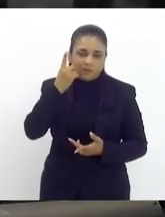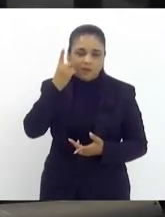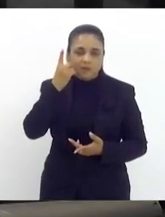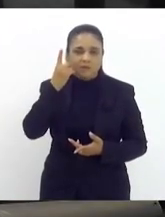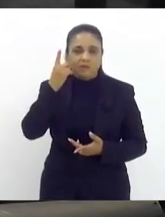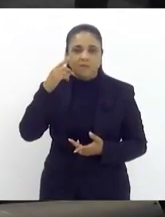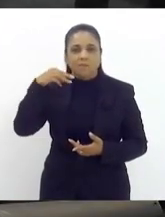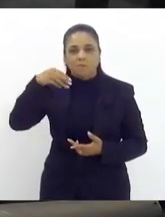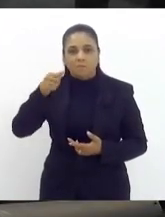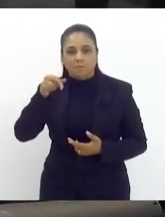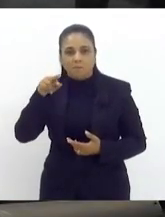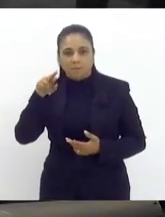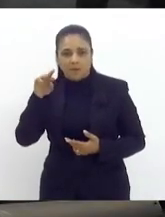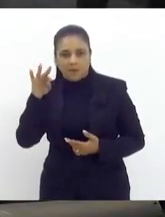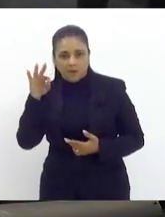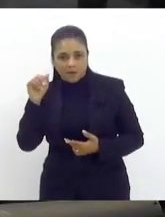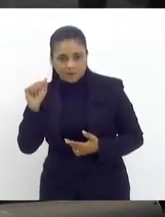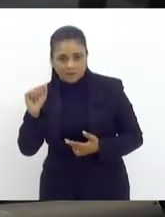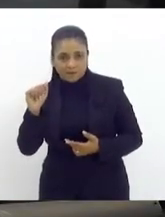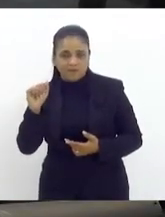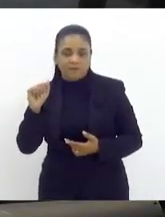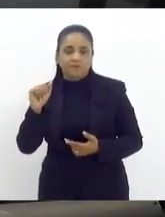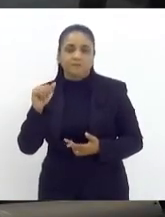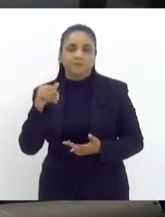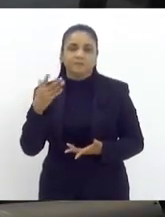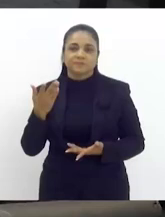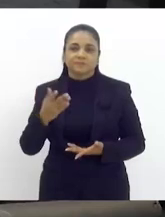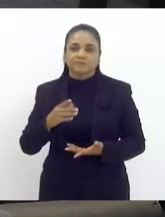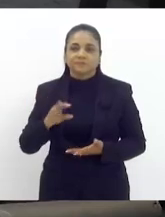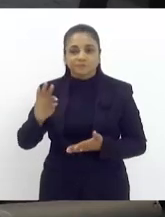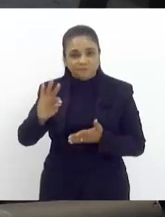deputada Marta Rocha escrita.